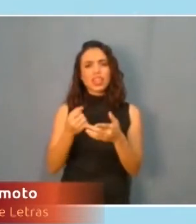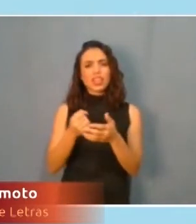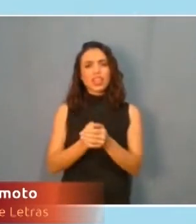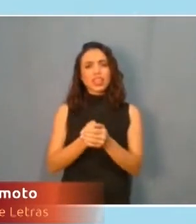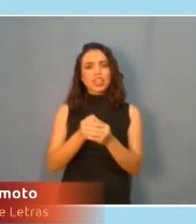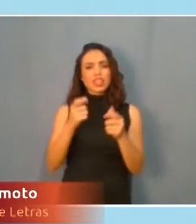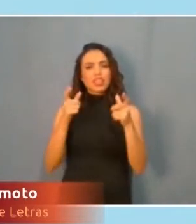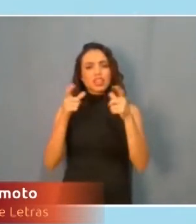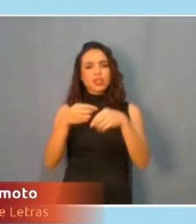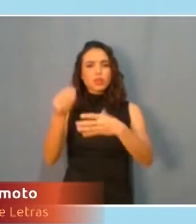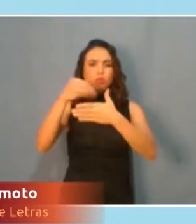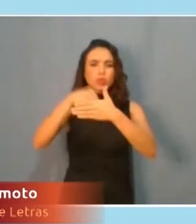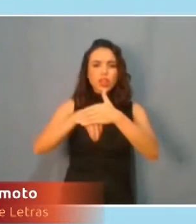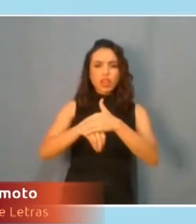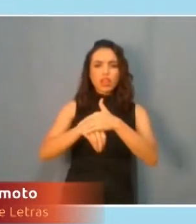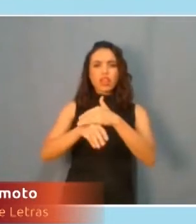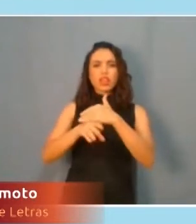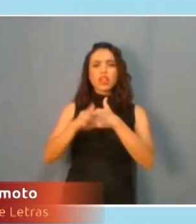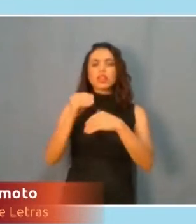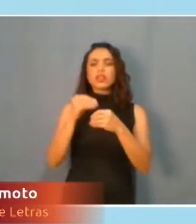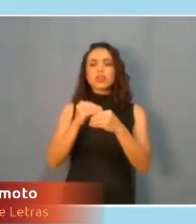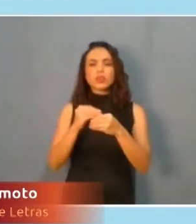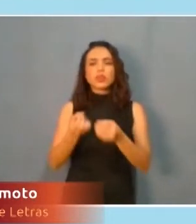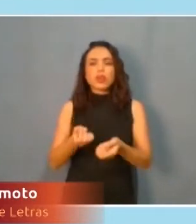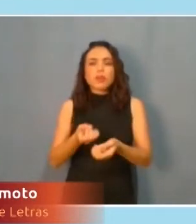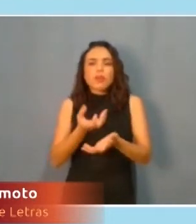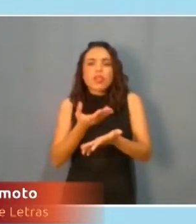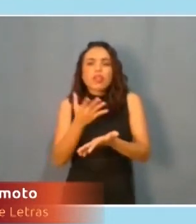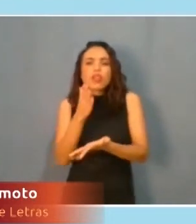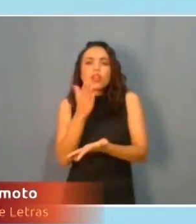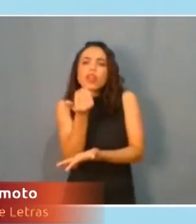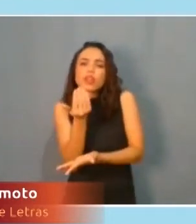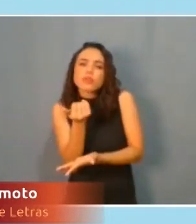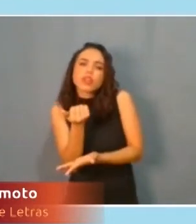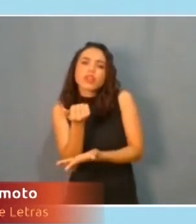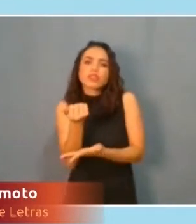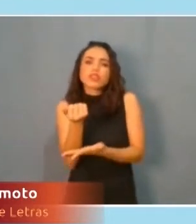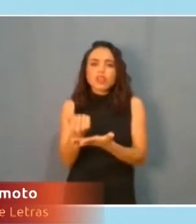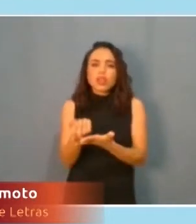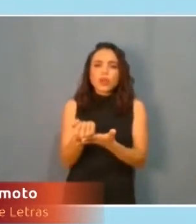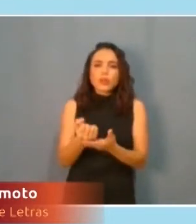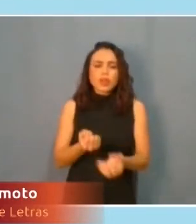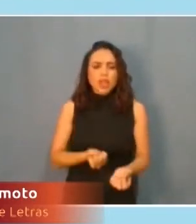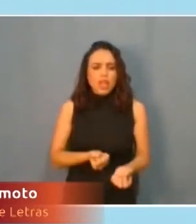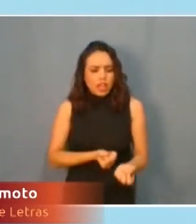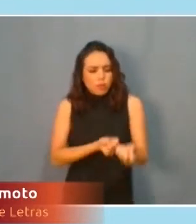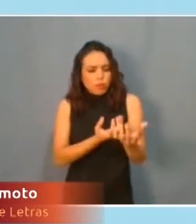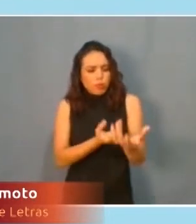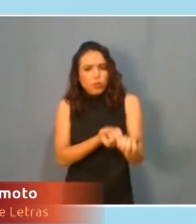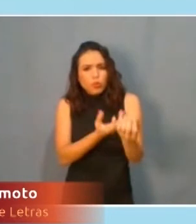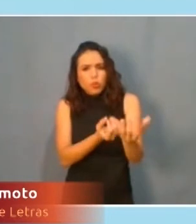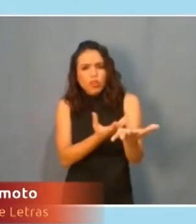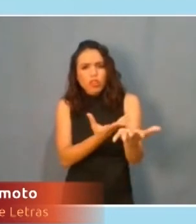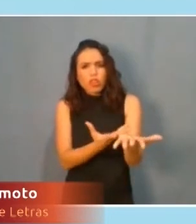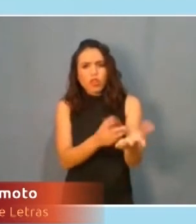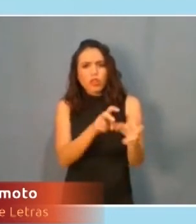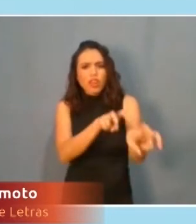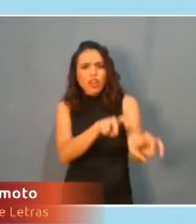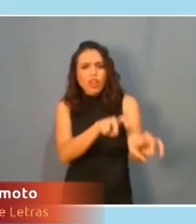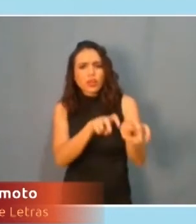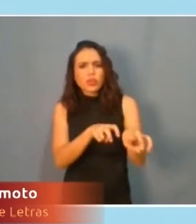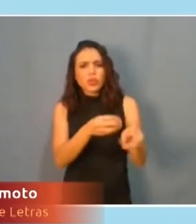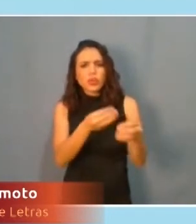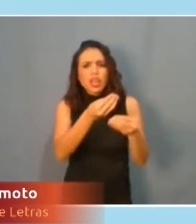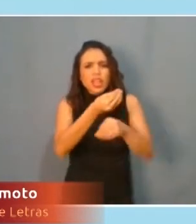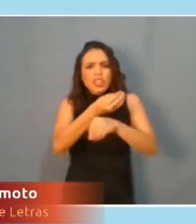mas produtos que são utilizados para, por exemplo, alimentação do gado, como a soja. Queria que você explicasse isso para a gente de uma forma que dê para a gente